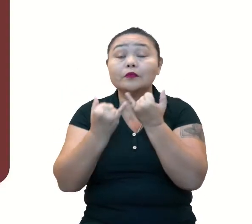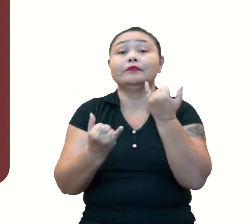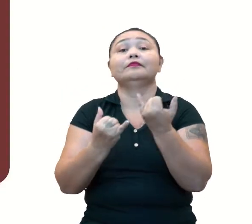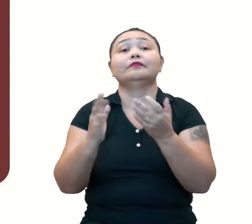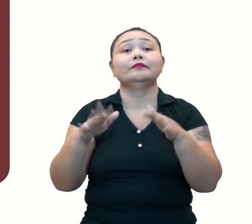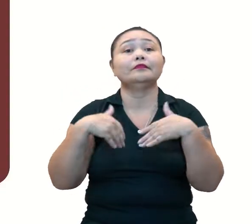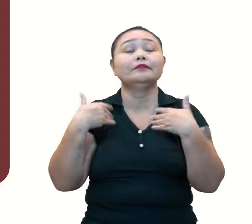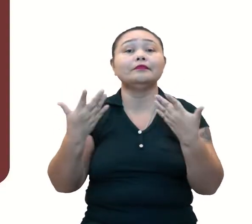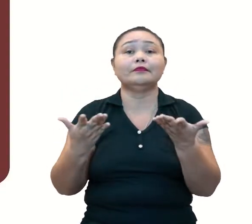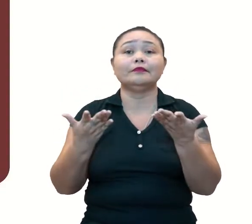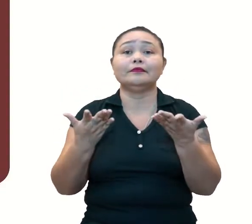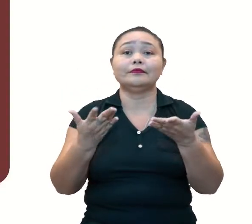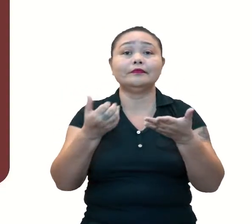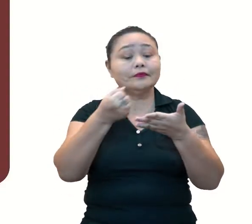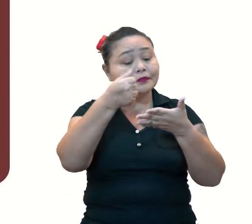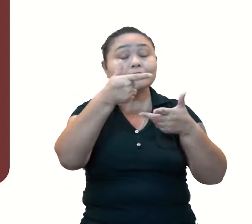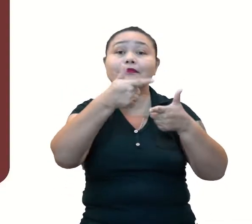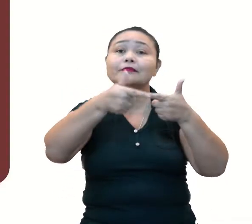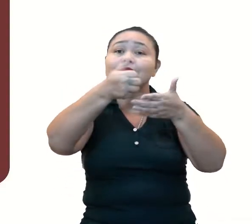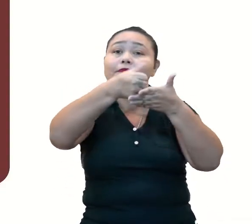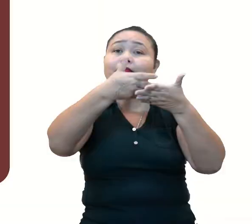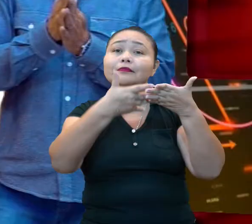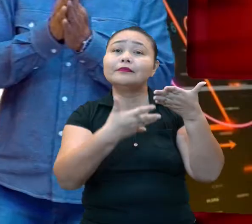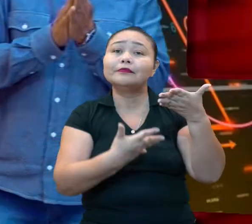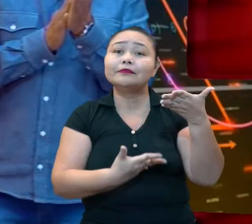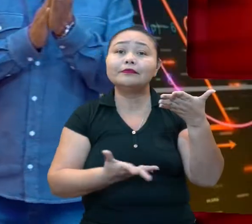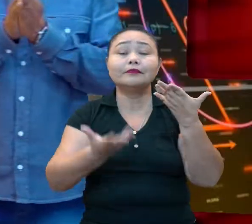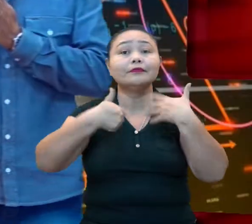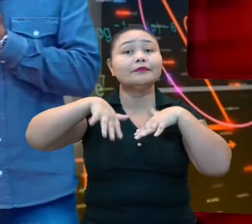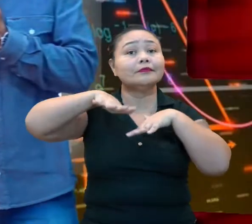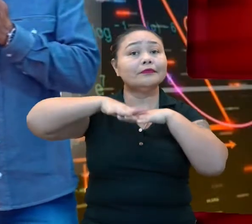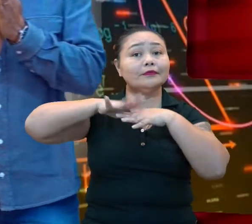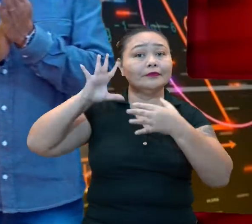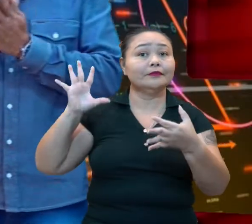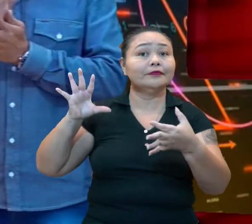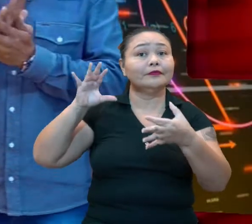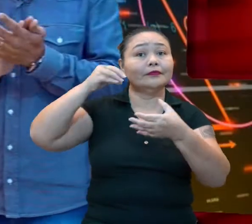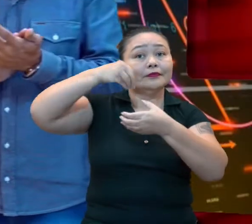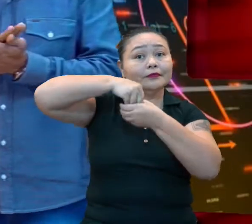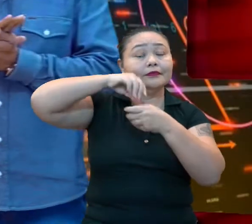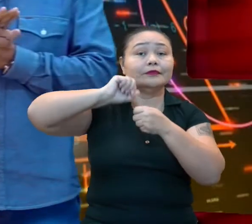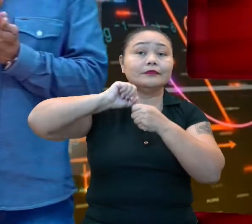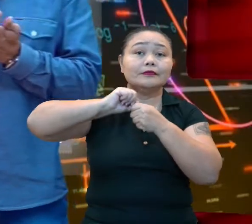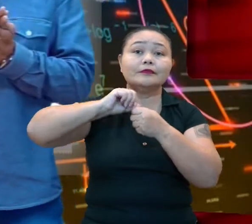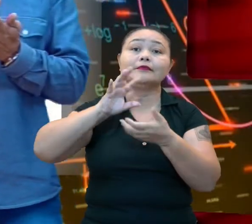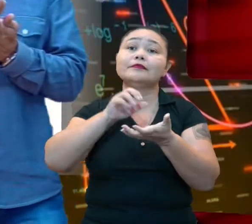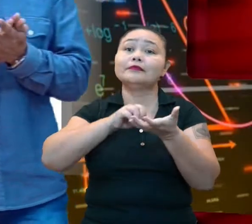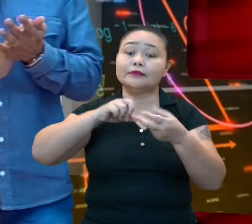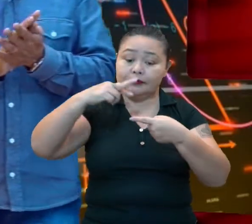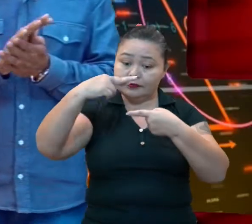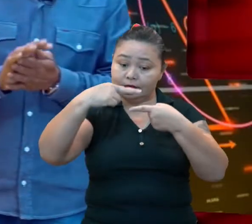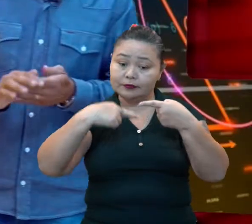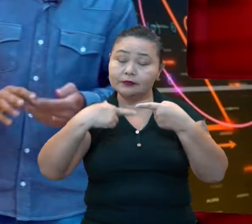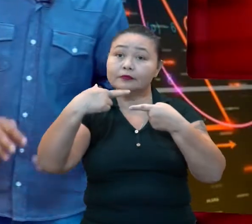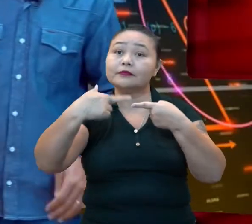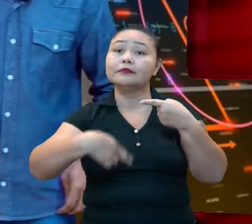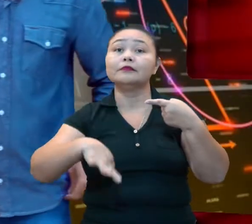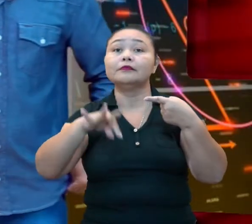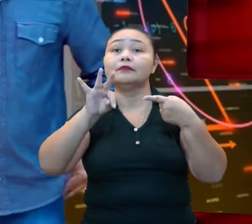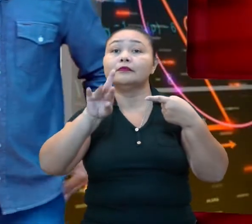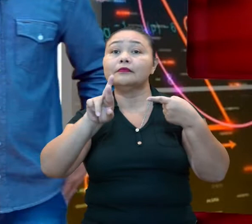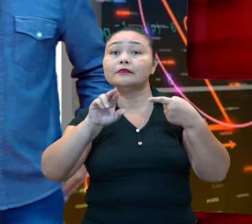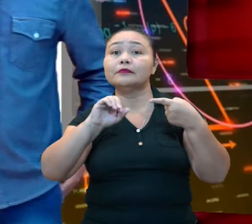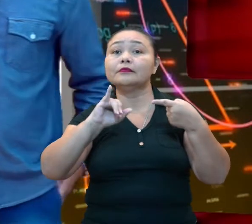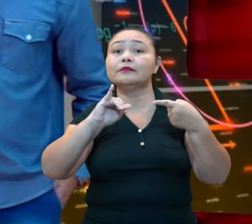agora falando de problemas matemáticos que envolvem as razões trigonométricas, é aí sempre que a gente quer chegar, né? A